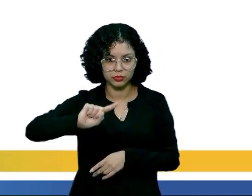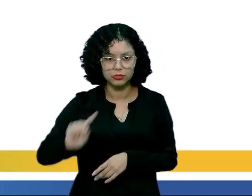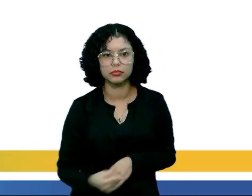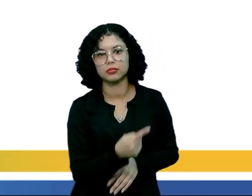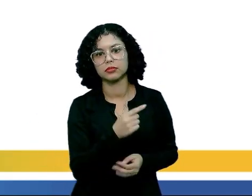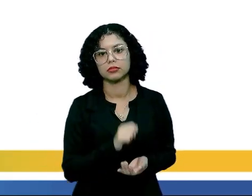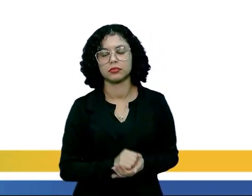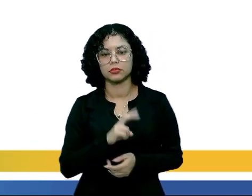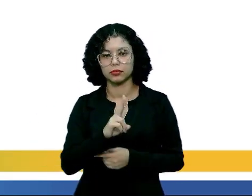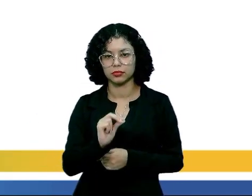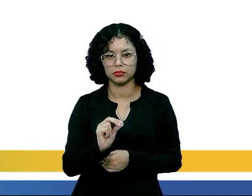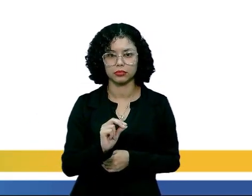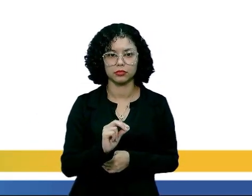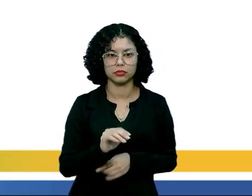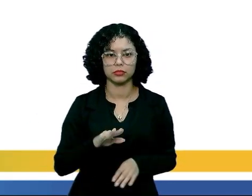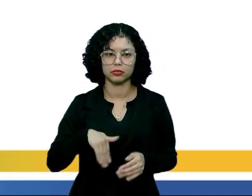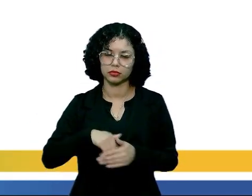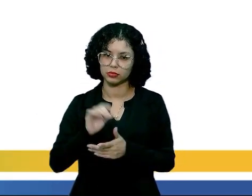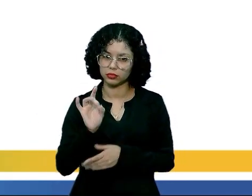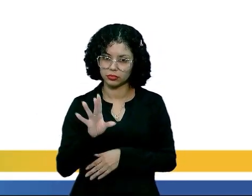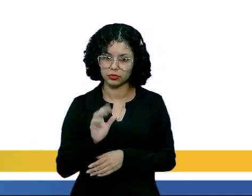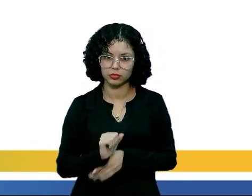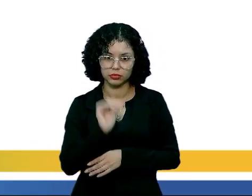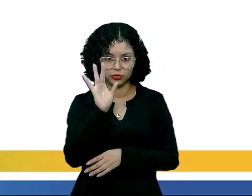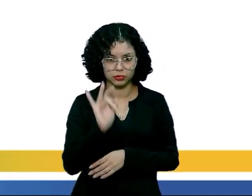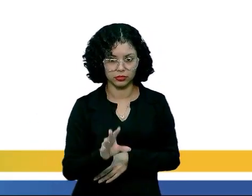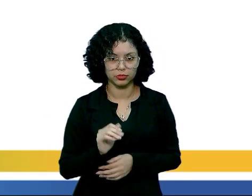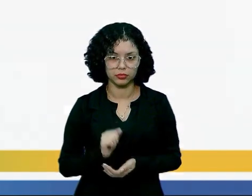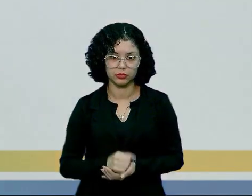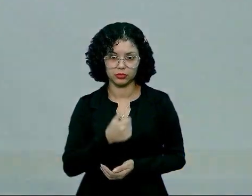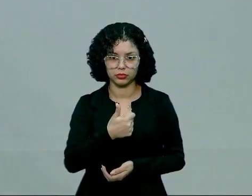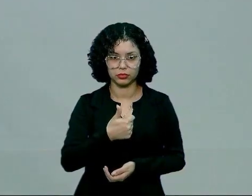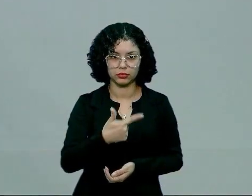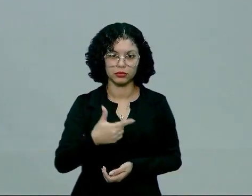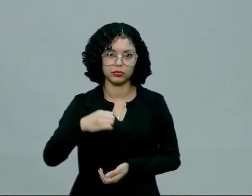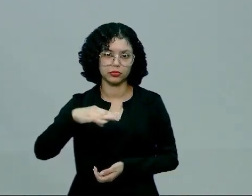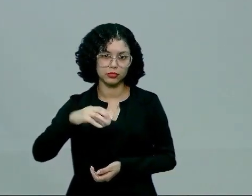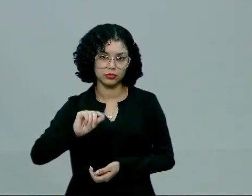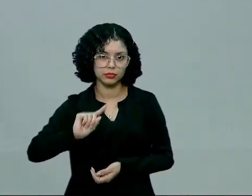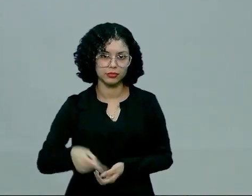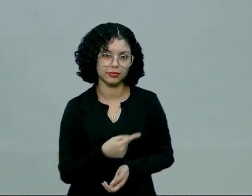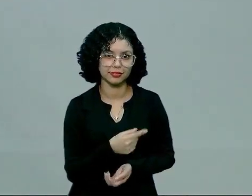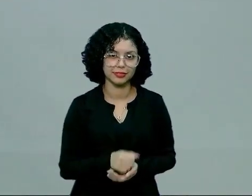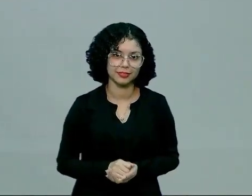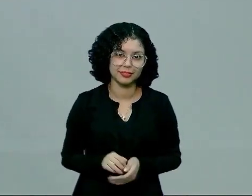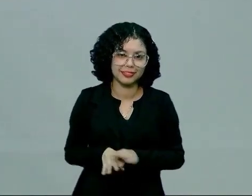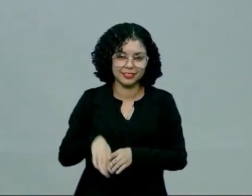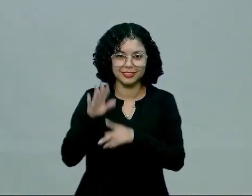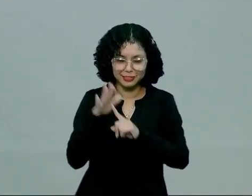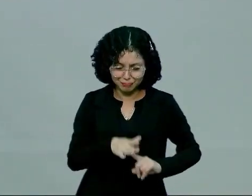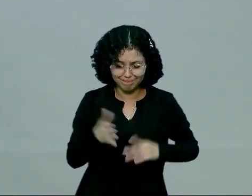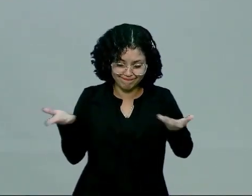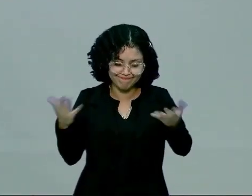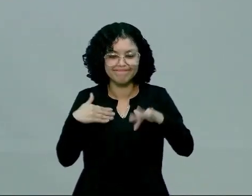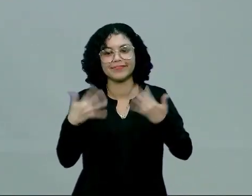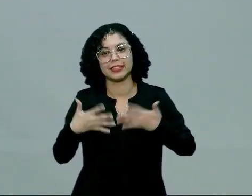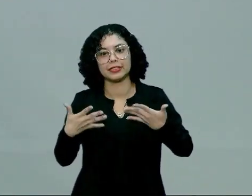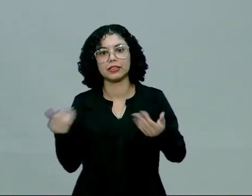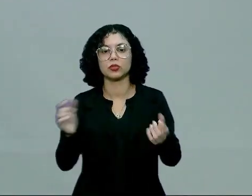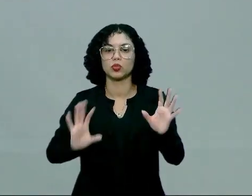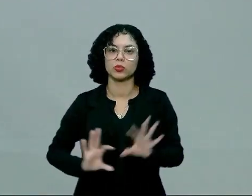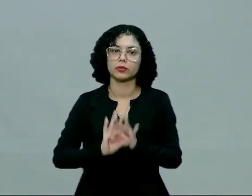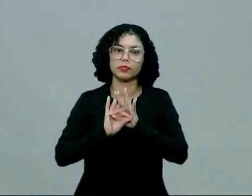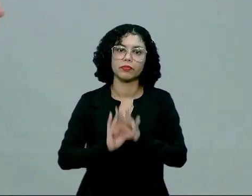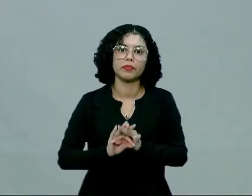Deus 50.000 50 gols apenas é cada gol dele é 209 depressão depressão mas é que qual é a